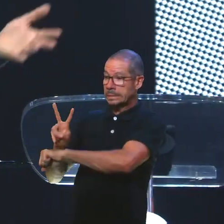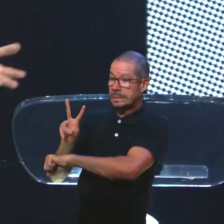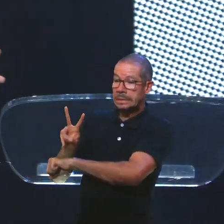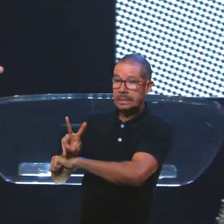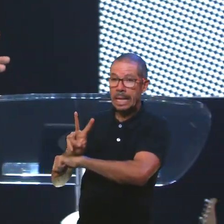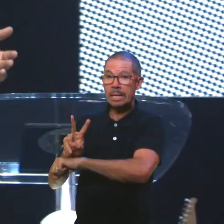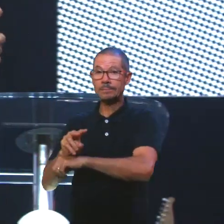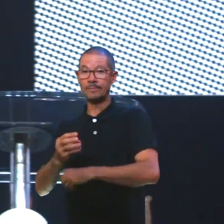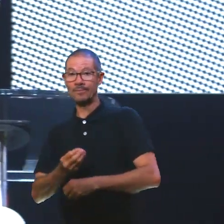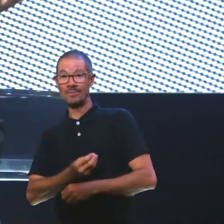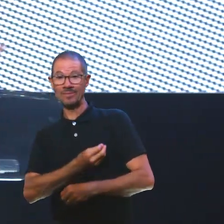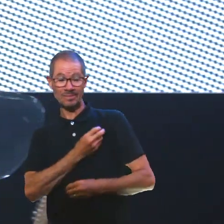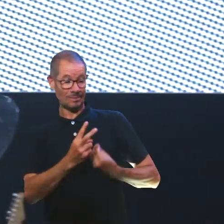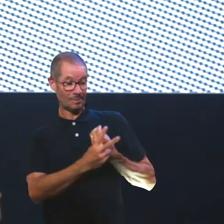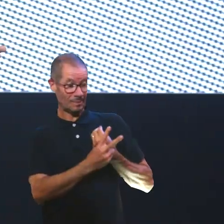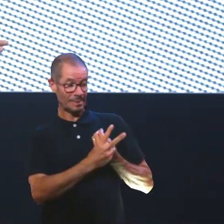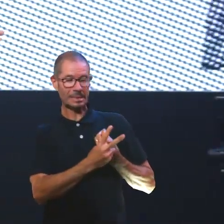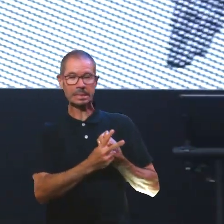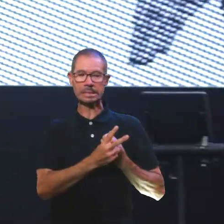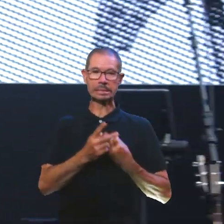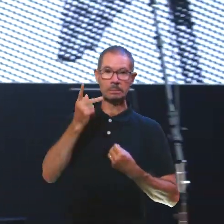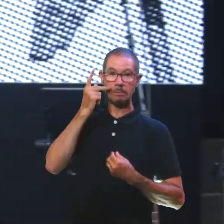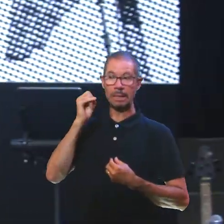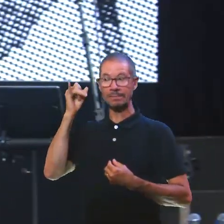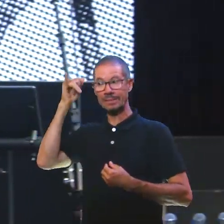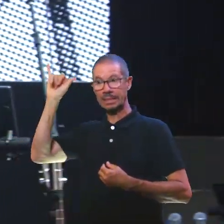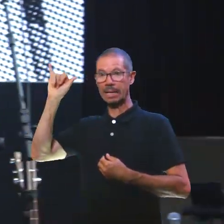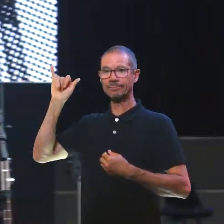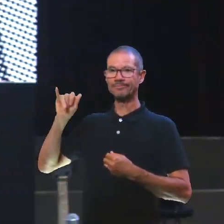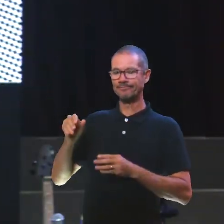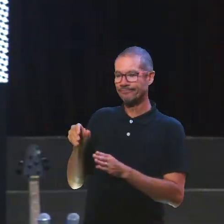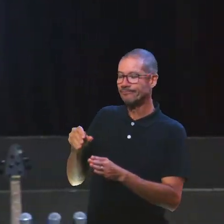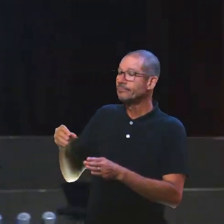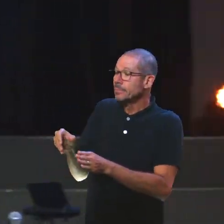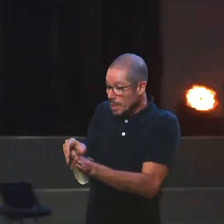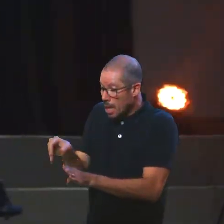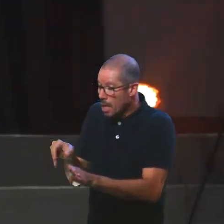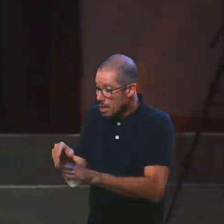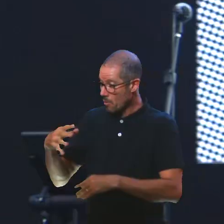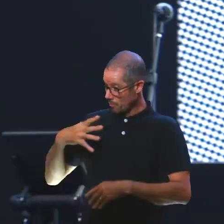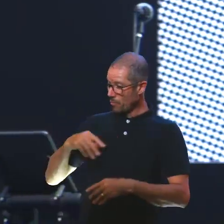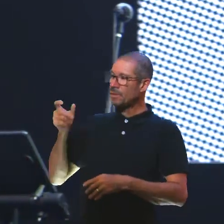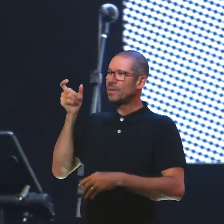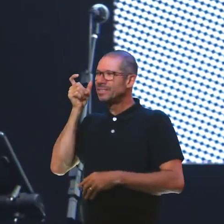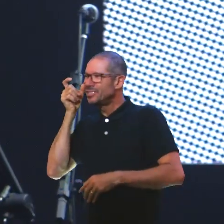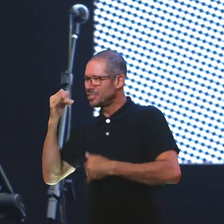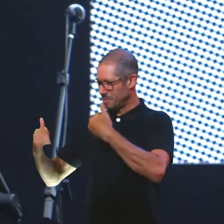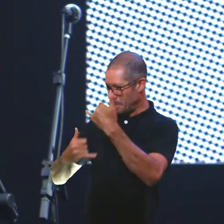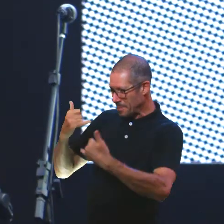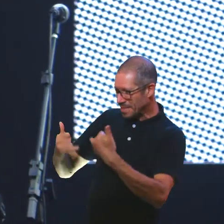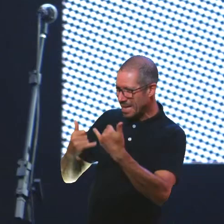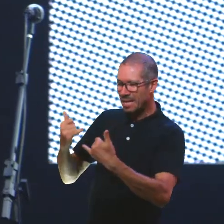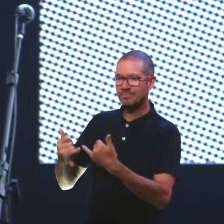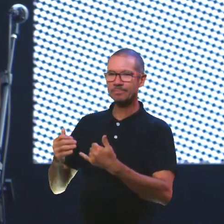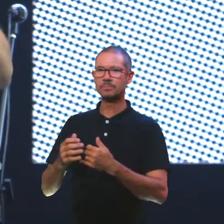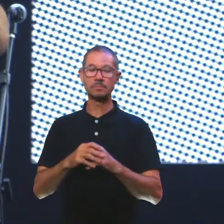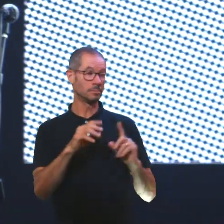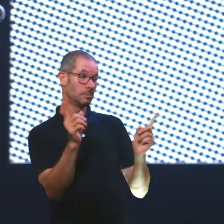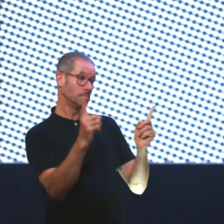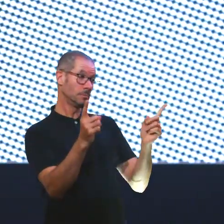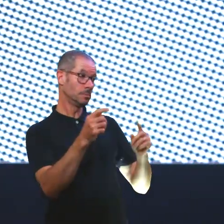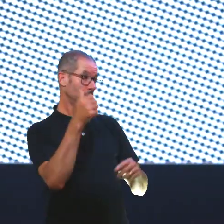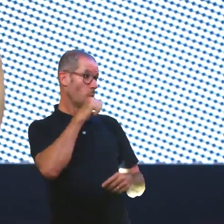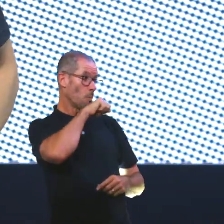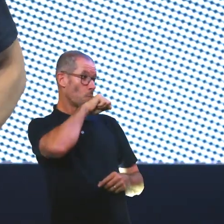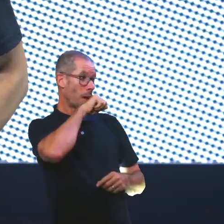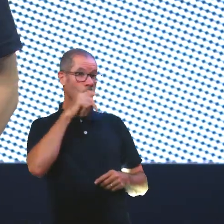ela não queria também que a gente tivesse uma imagem ruim do nosso pai. E ela falava assim, filhinhos, vamos assistir alguma coisa, vamos brincar. E ela falava assim, não, mamãe, o papai